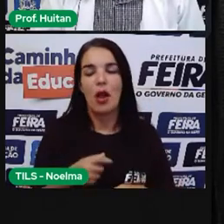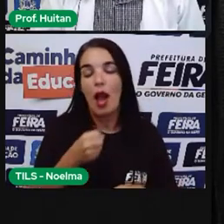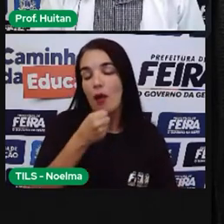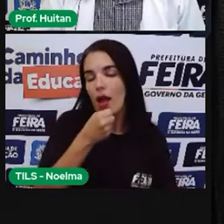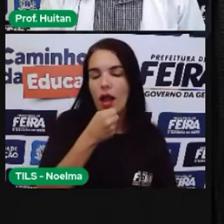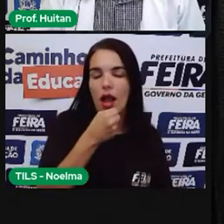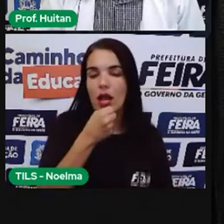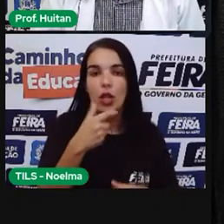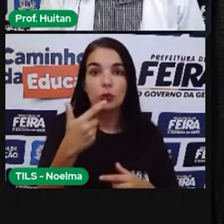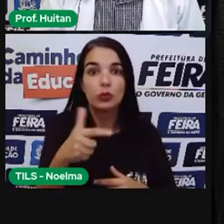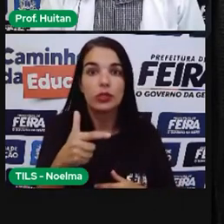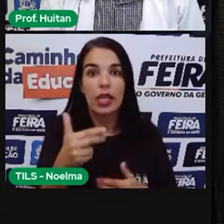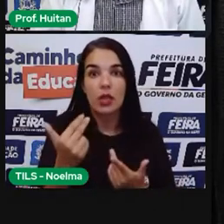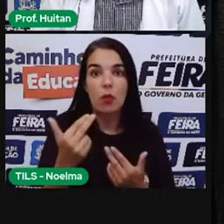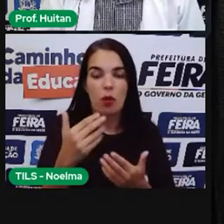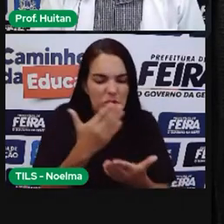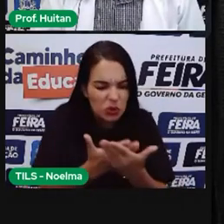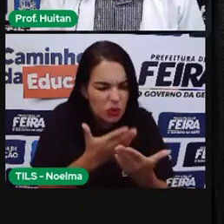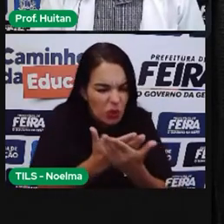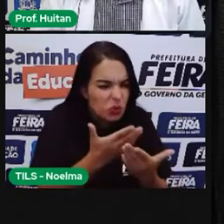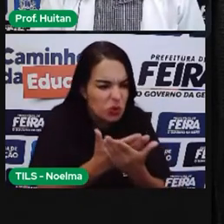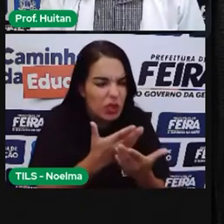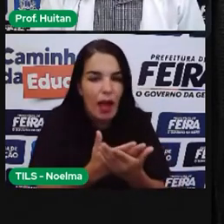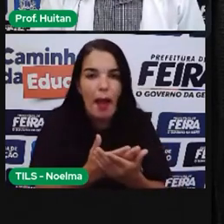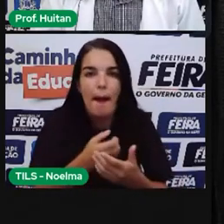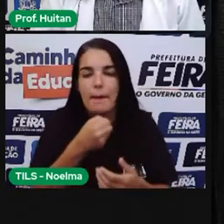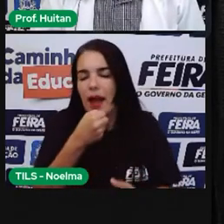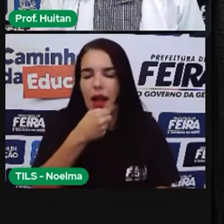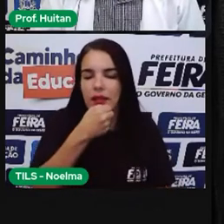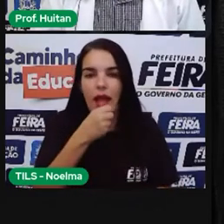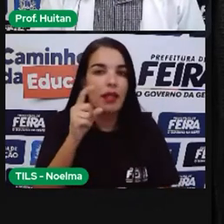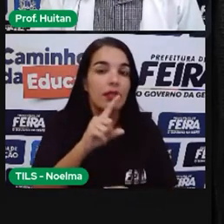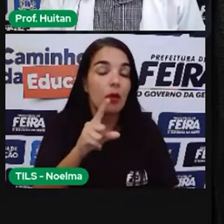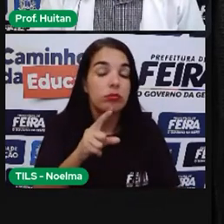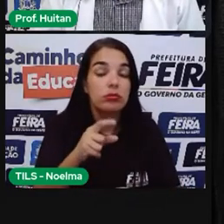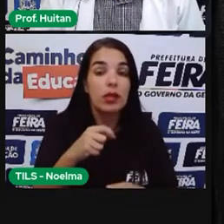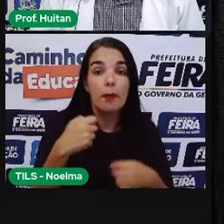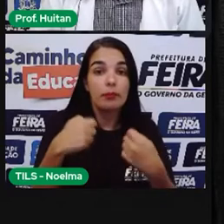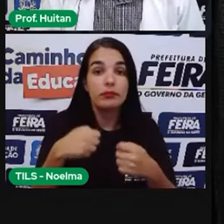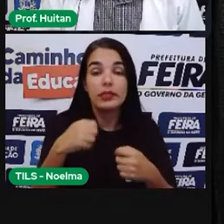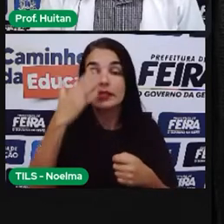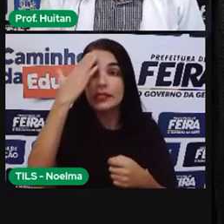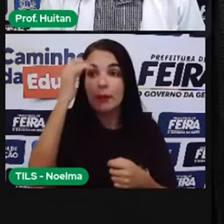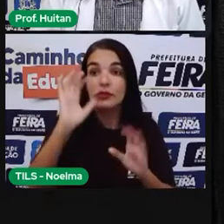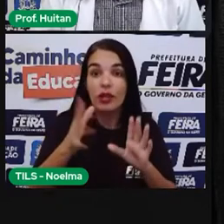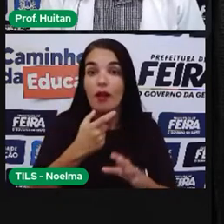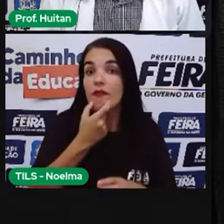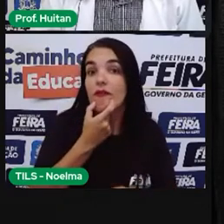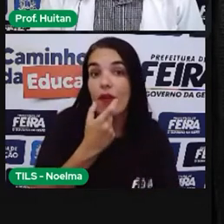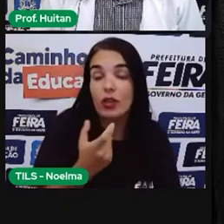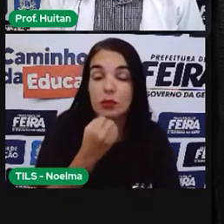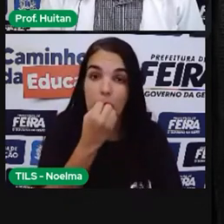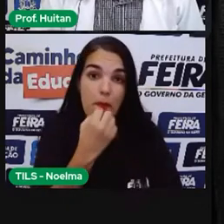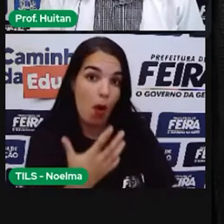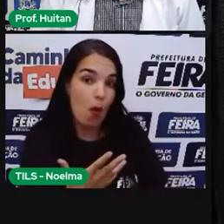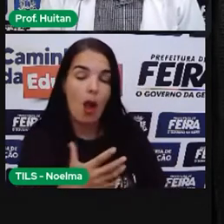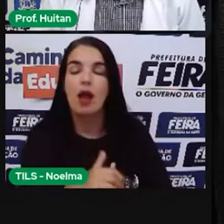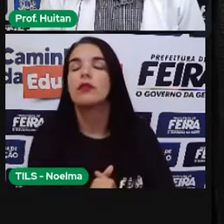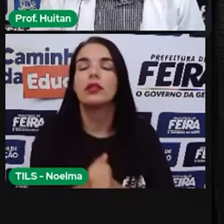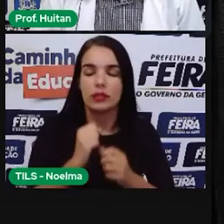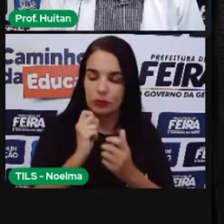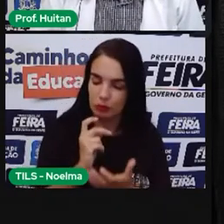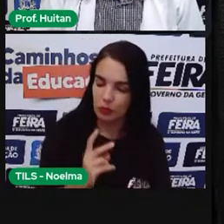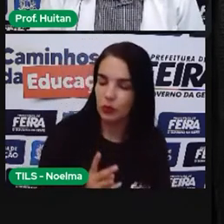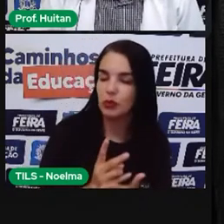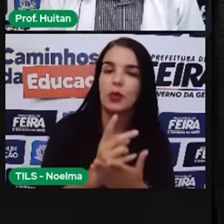o mesmo processo de estudo, de preparação, que um cantor que canta músicas eruditas, como um cantor de ópera, por exemplo, que a voz é